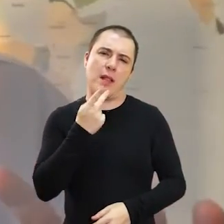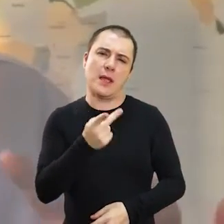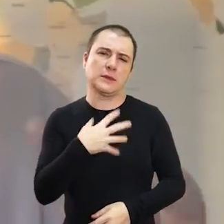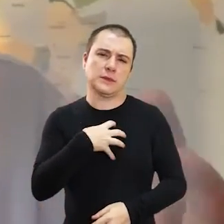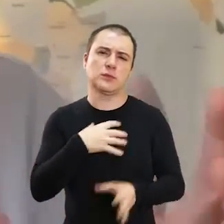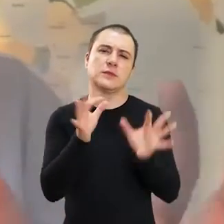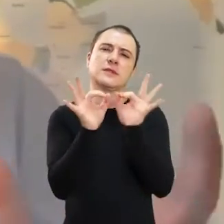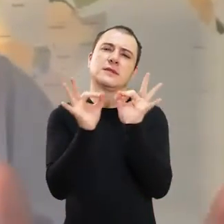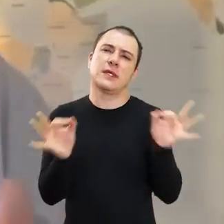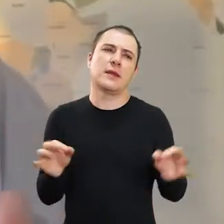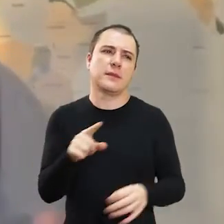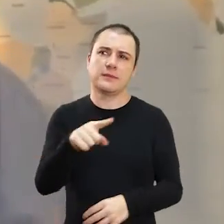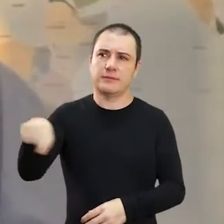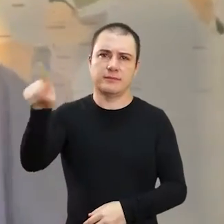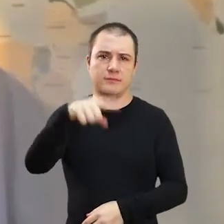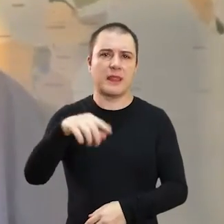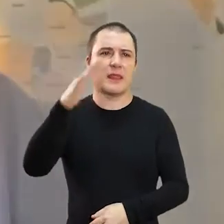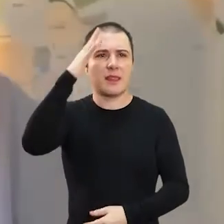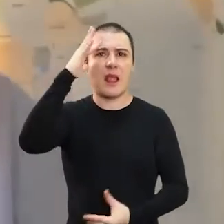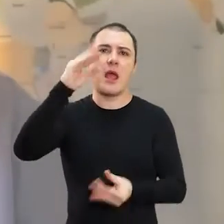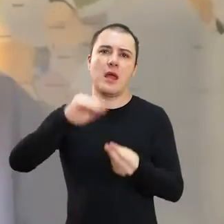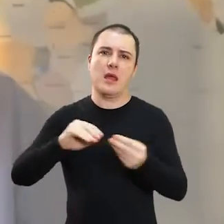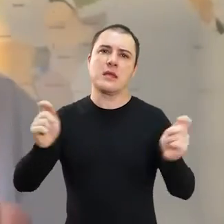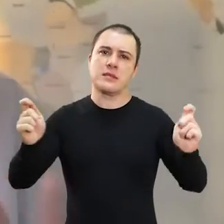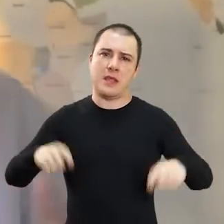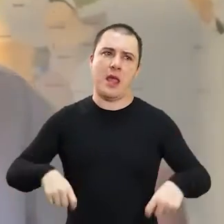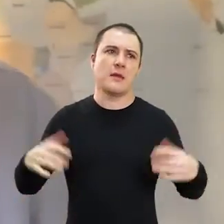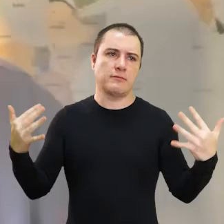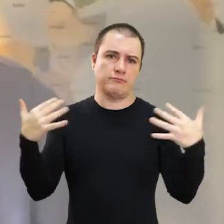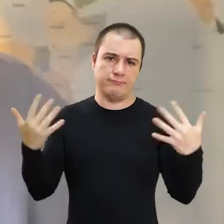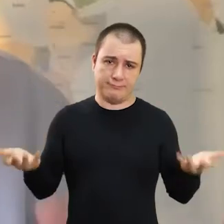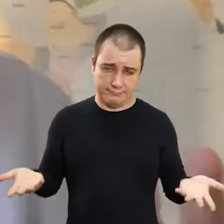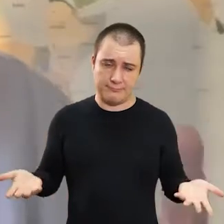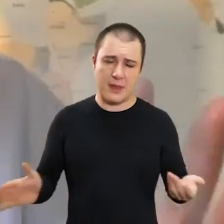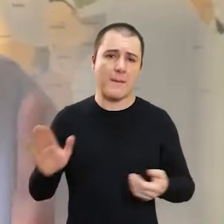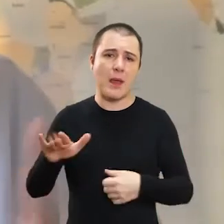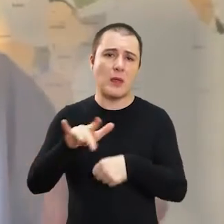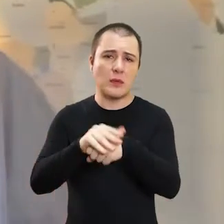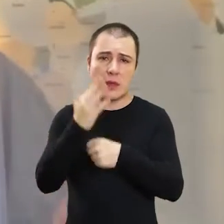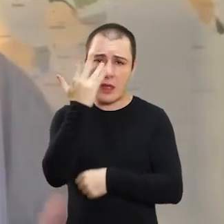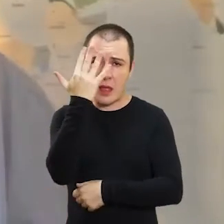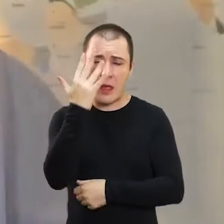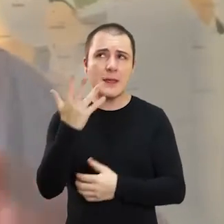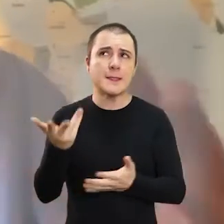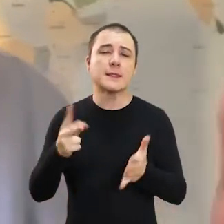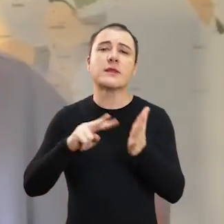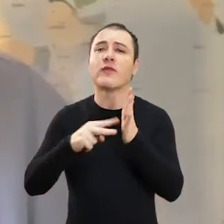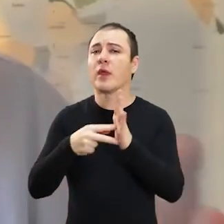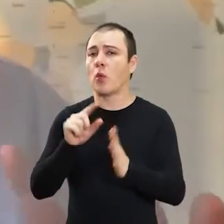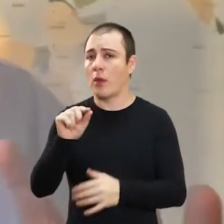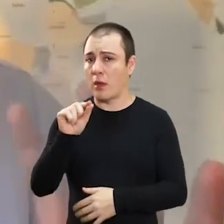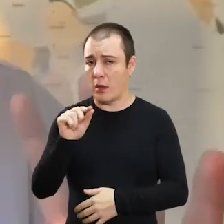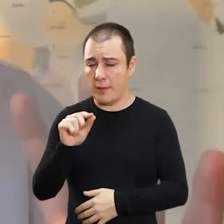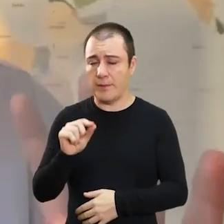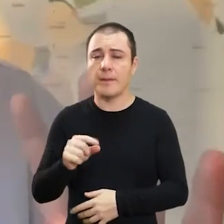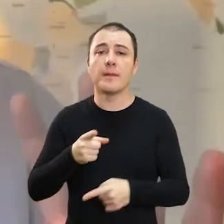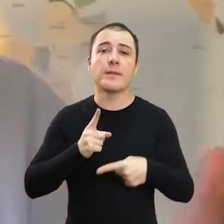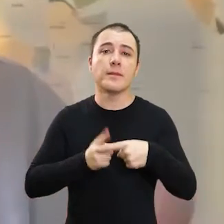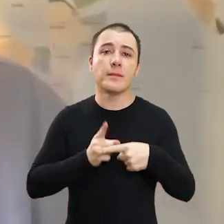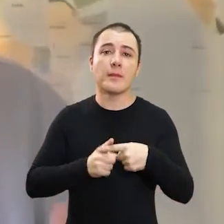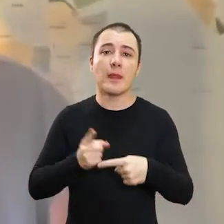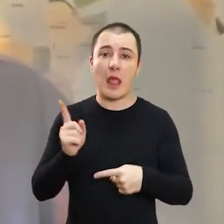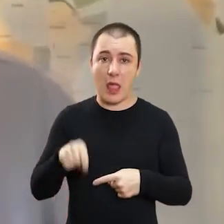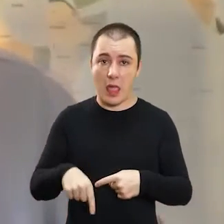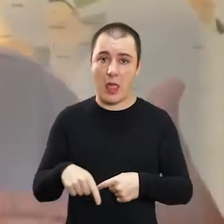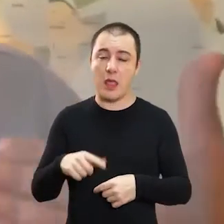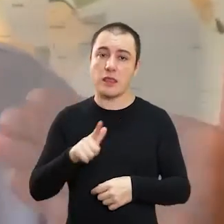de uma forma genérica, né, para mim ser mais facilmente entendido, mas o que é o glaucoma? Qual que é a definição? Geralmente